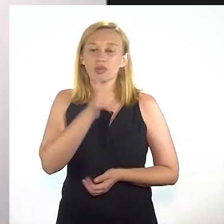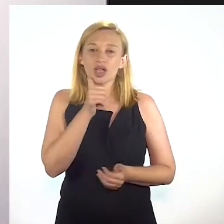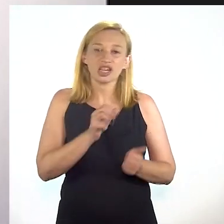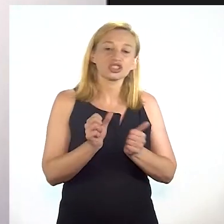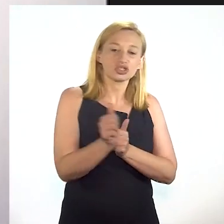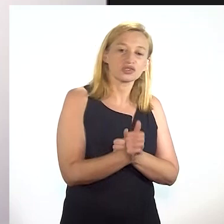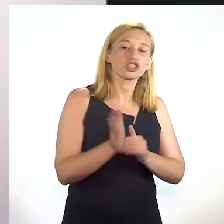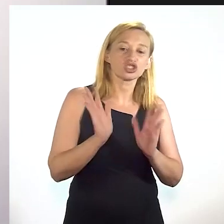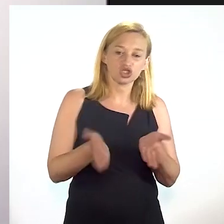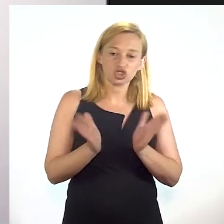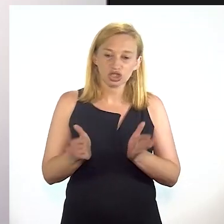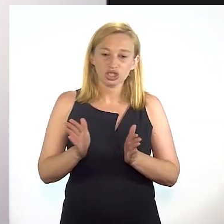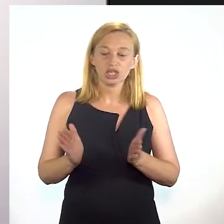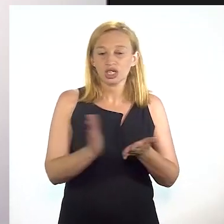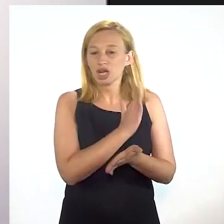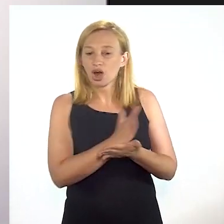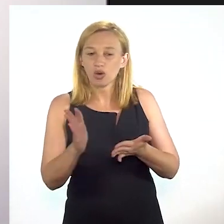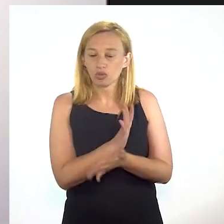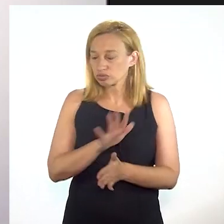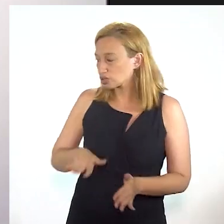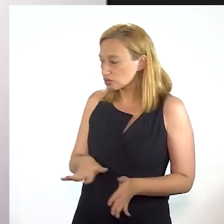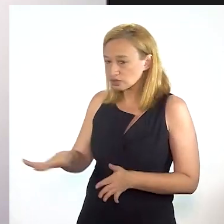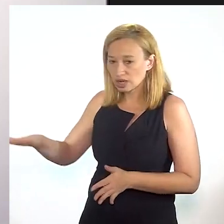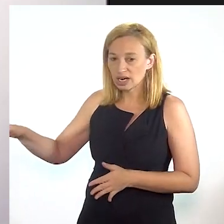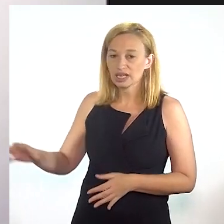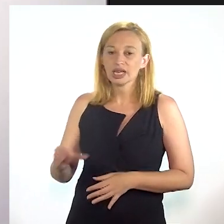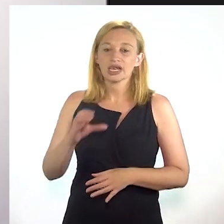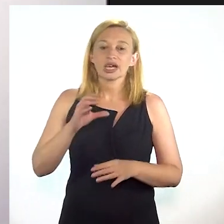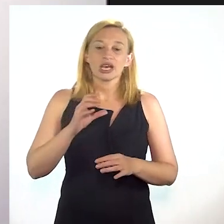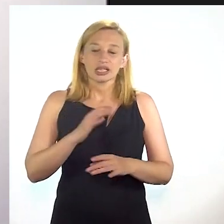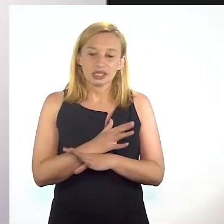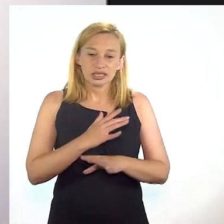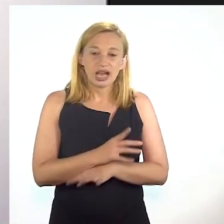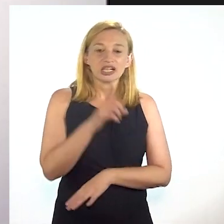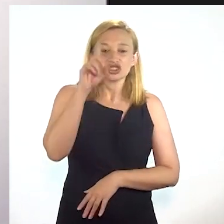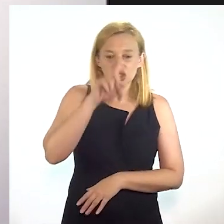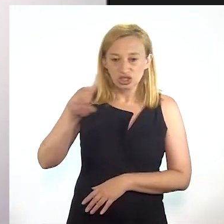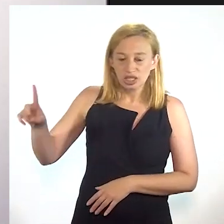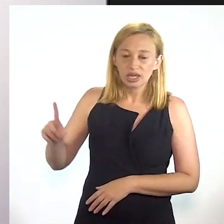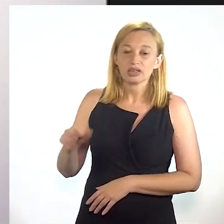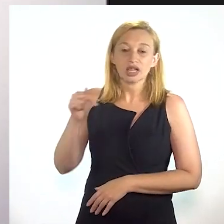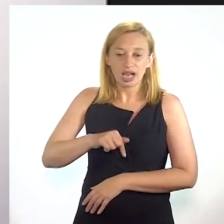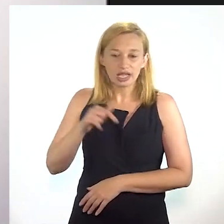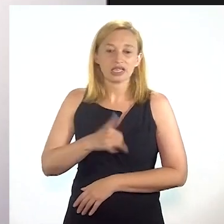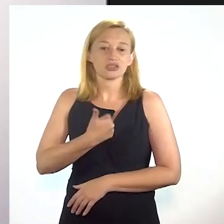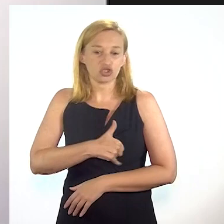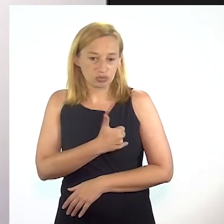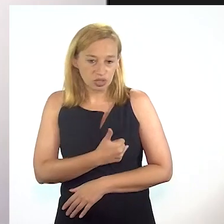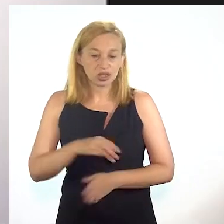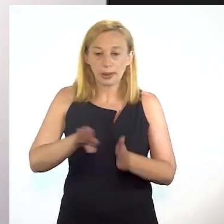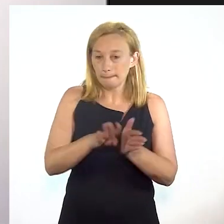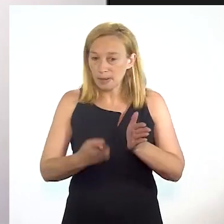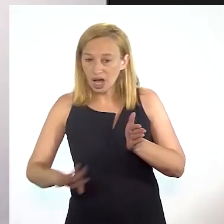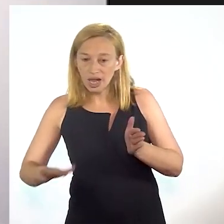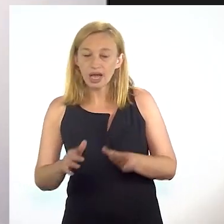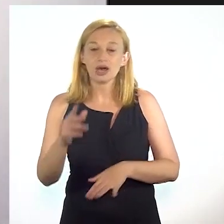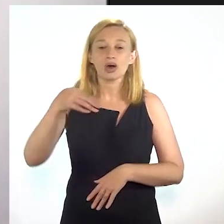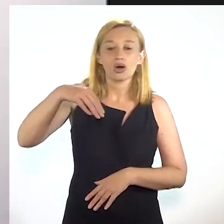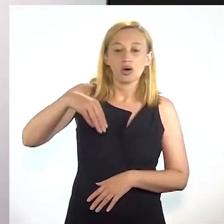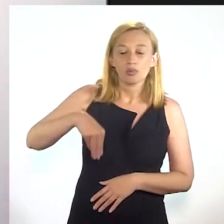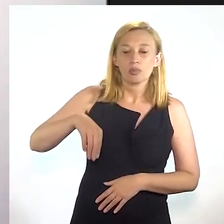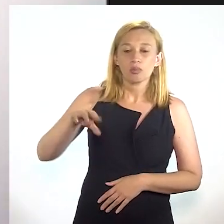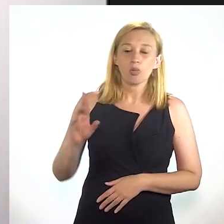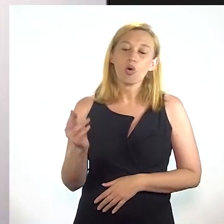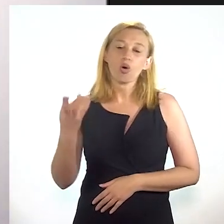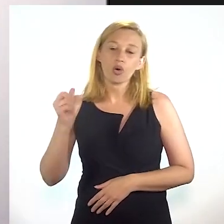Atualmente, Mulheres de Frente ele já incidiu em algumas favelas, como Cidade de Deus, Maré, aqui em São João de Meriti também, no Morro